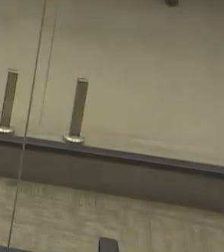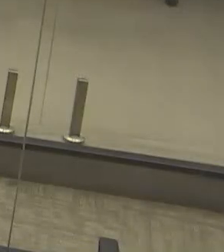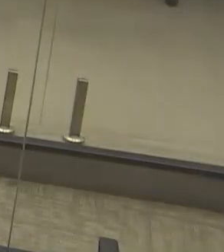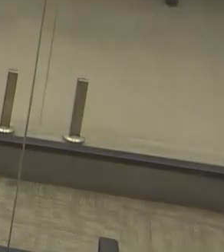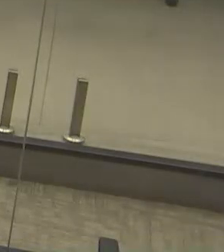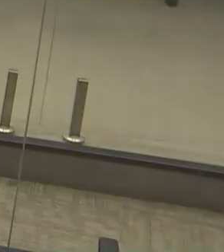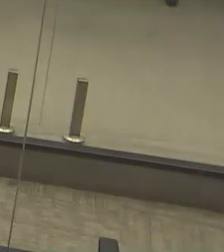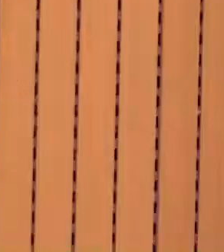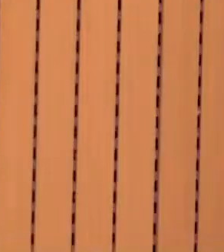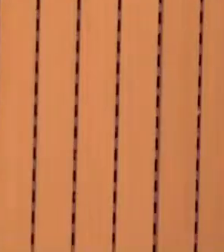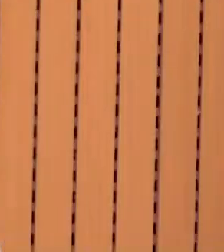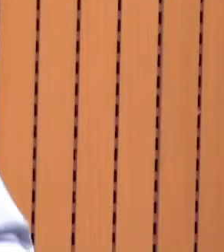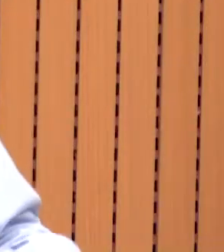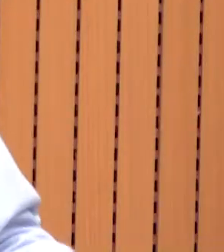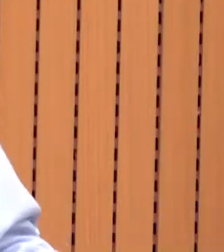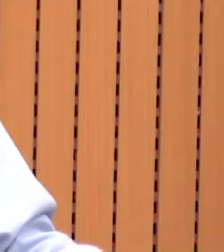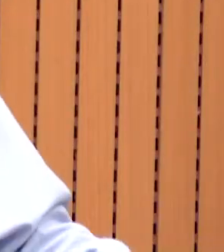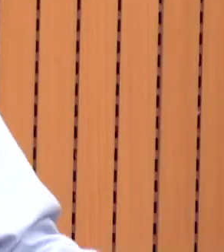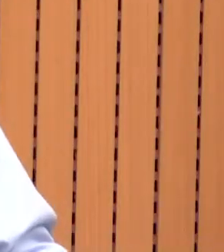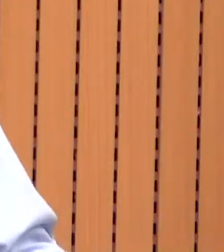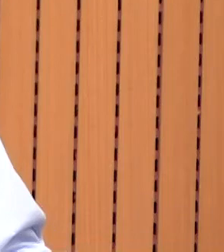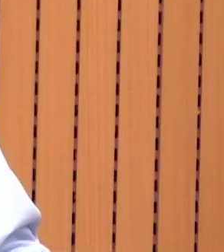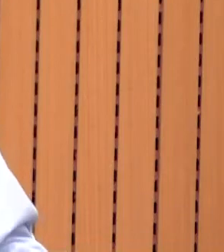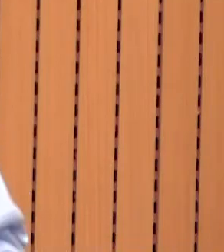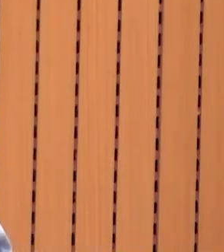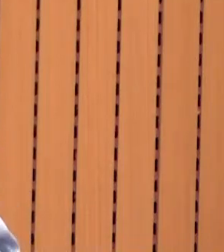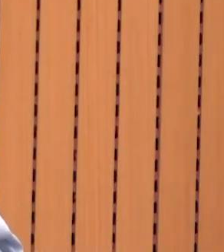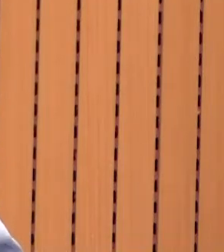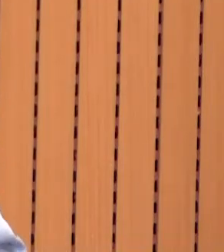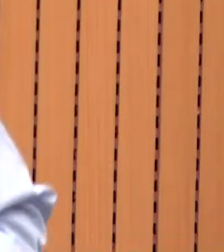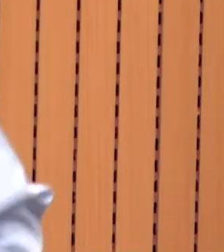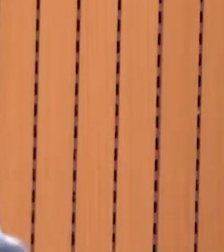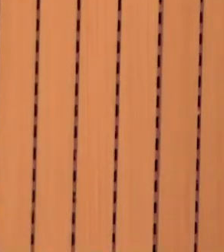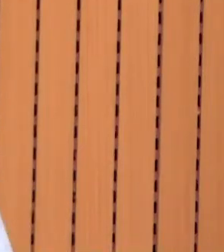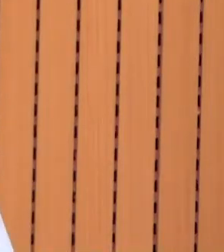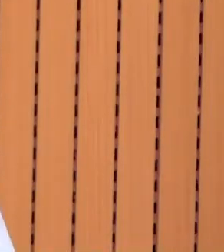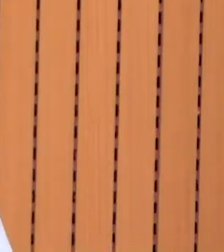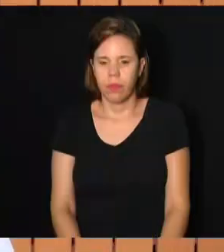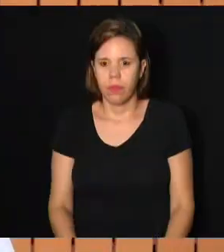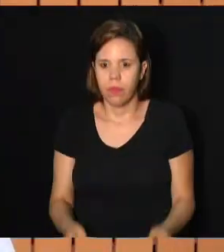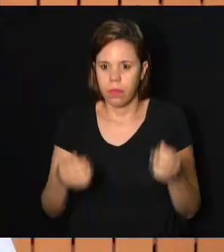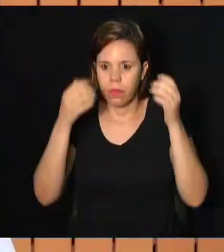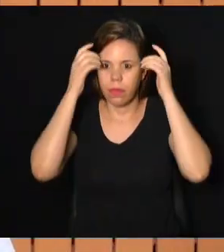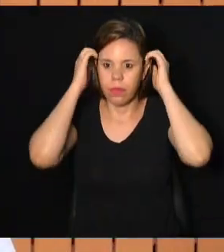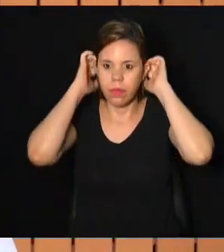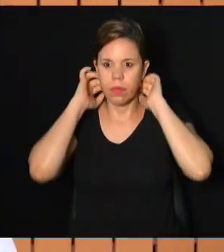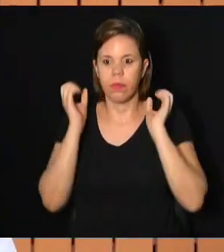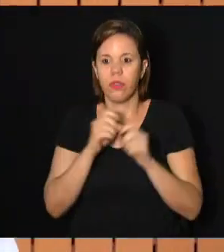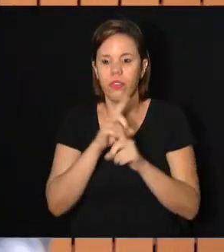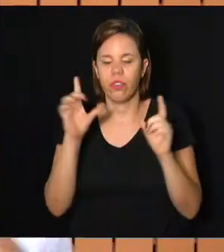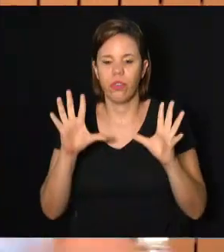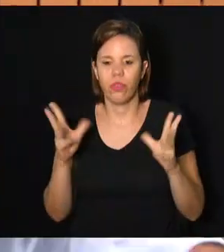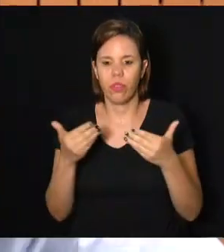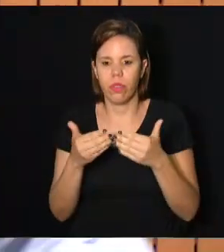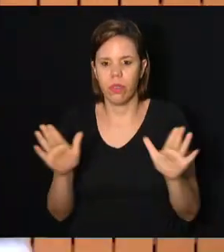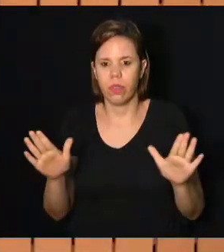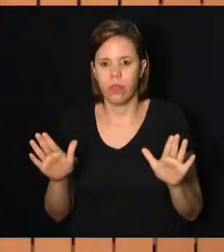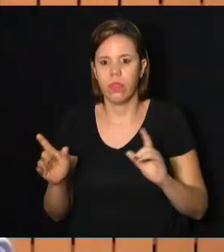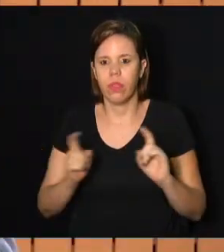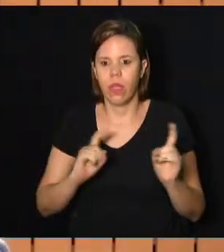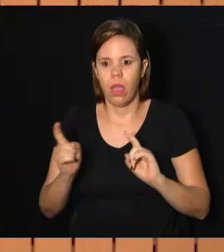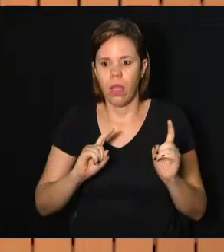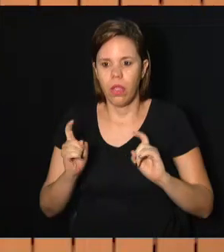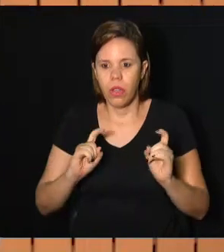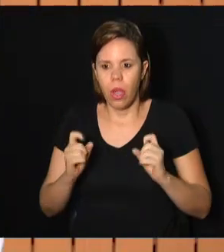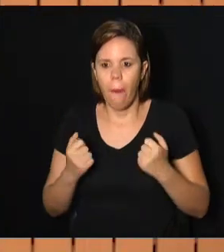todos. Declaro aberta a presente audiência pública para que possamos discutir alguns